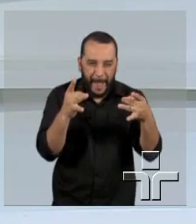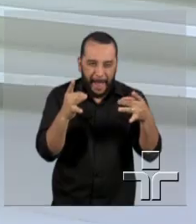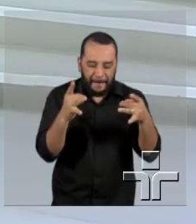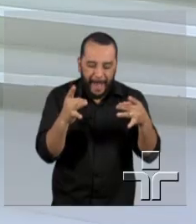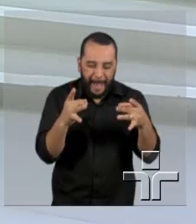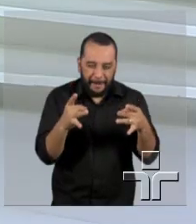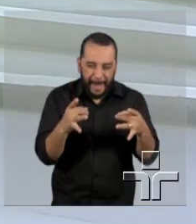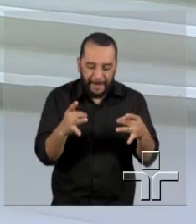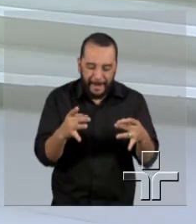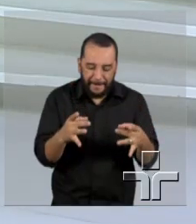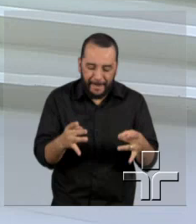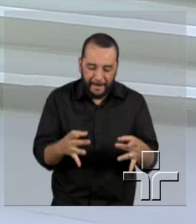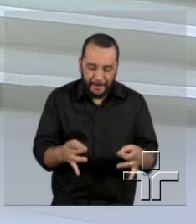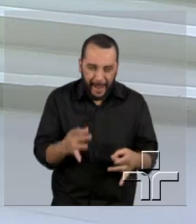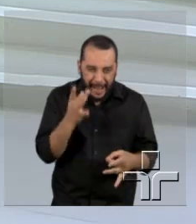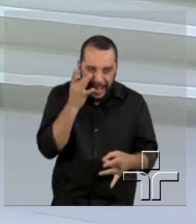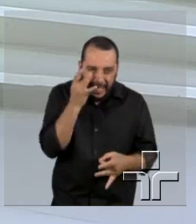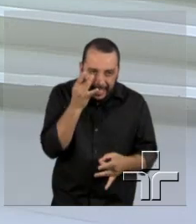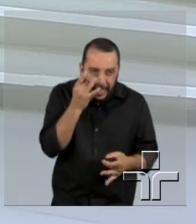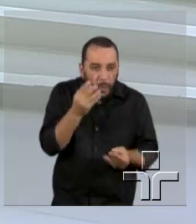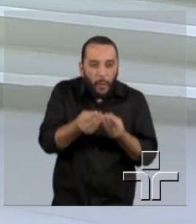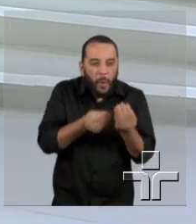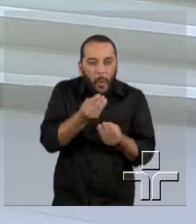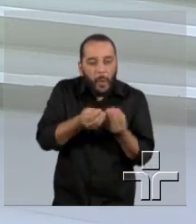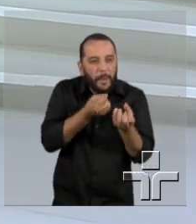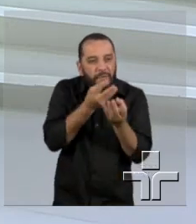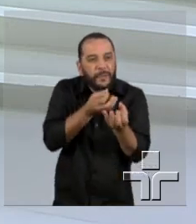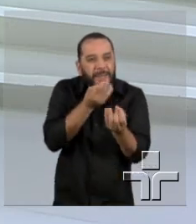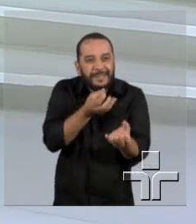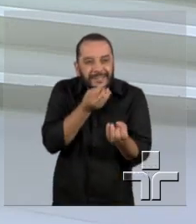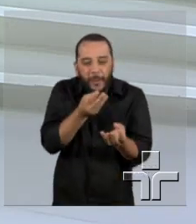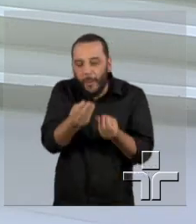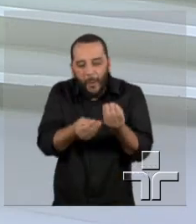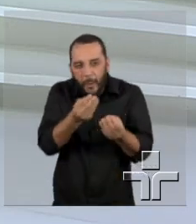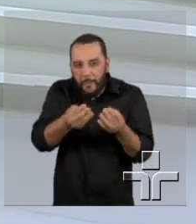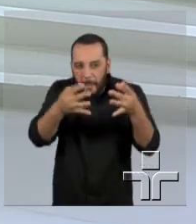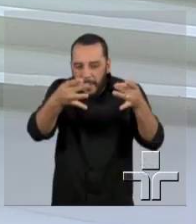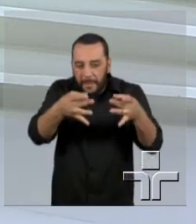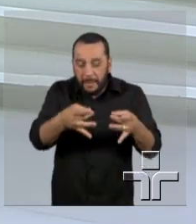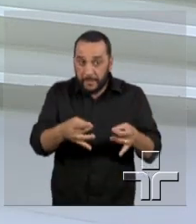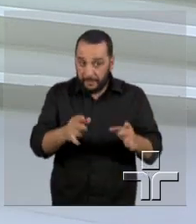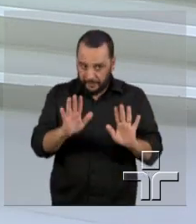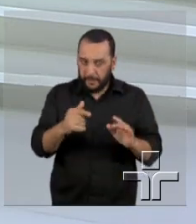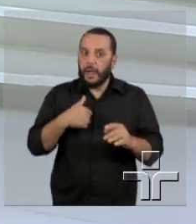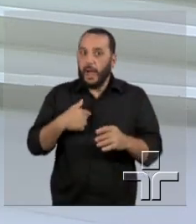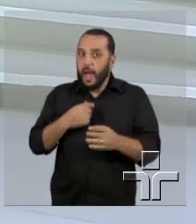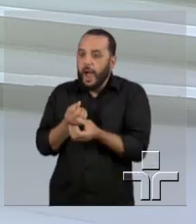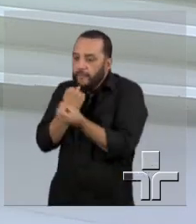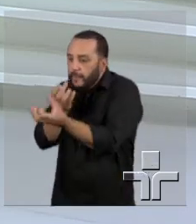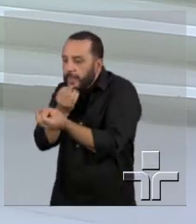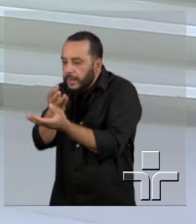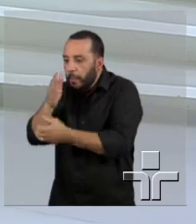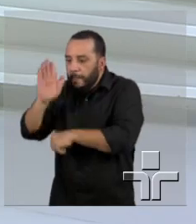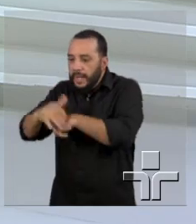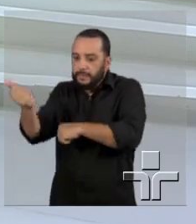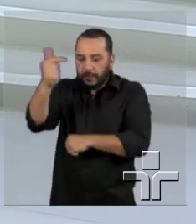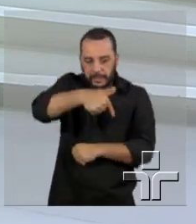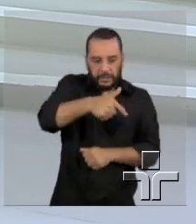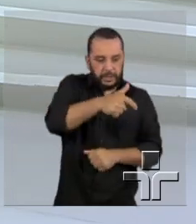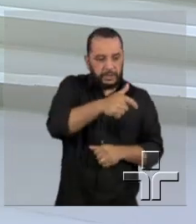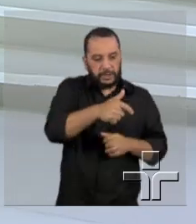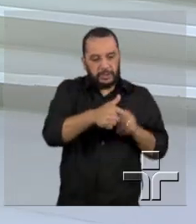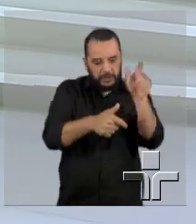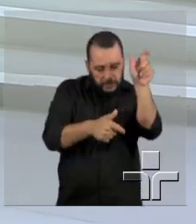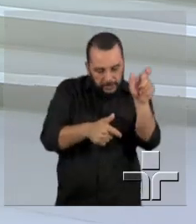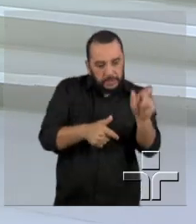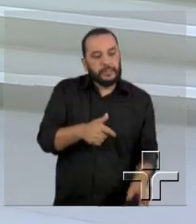as informações foram obtidas. Agora, aquele meu juízo de que a informação é mais importante do que o informante, como característica central,